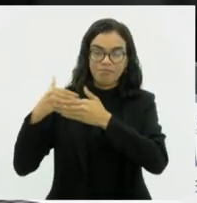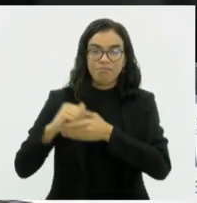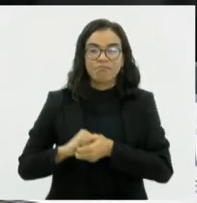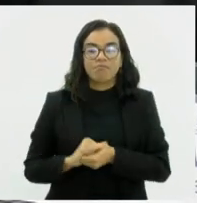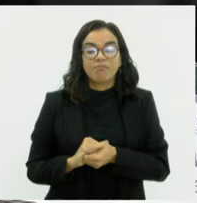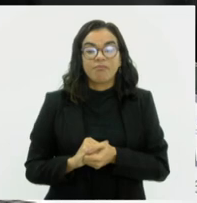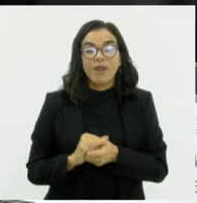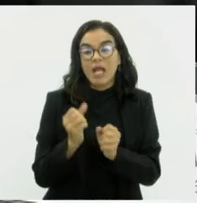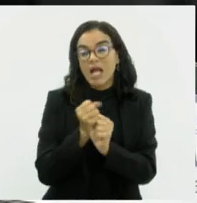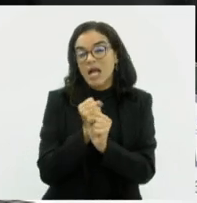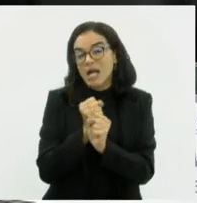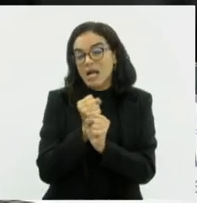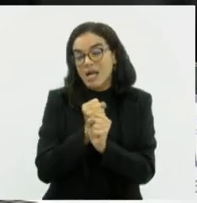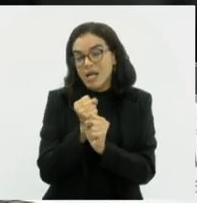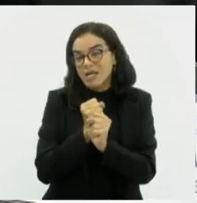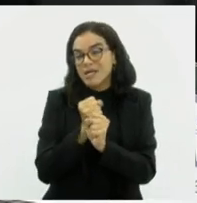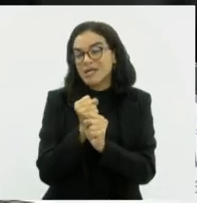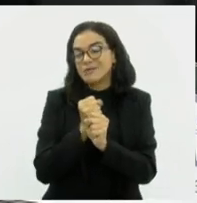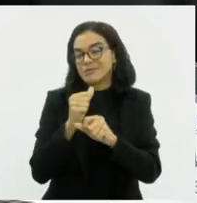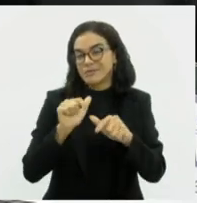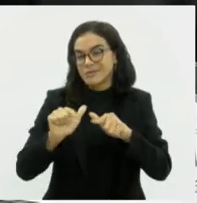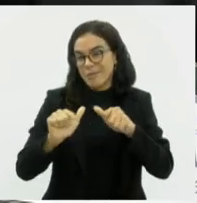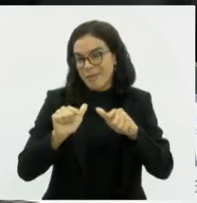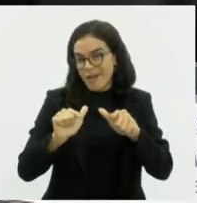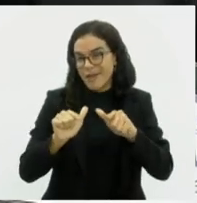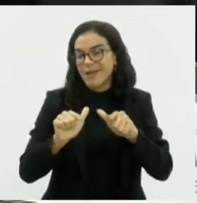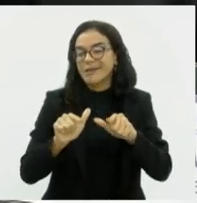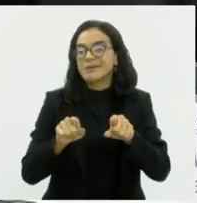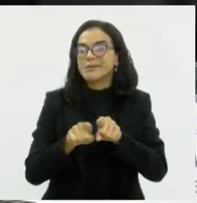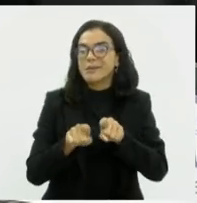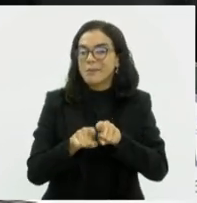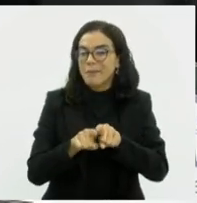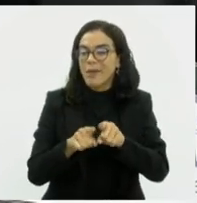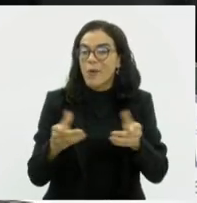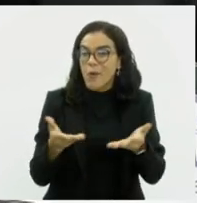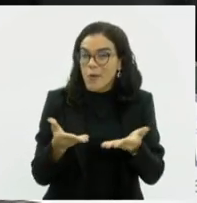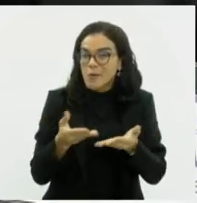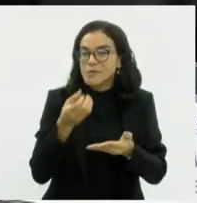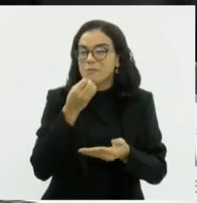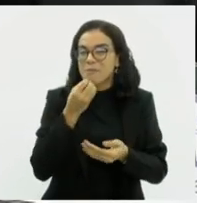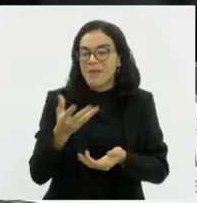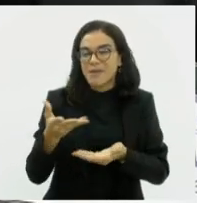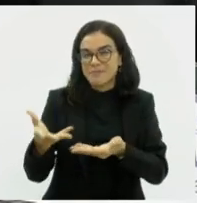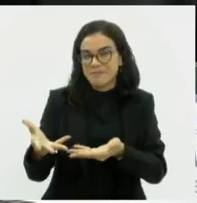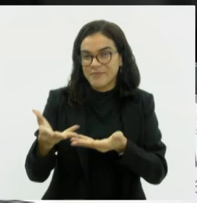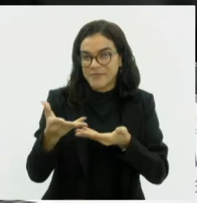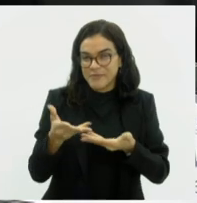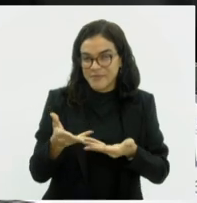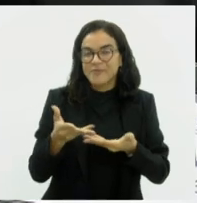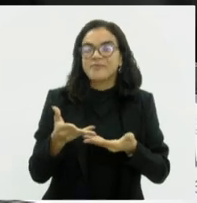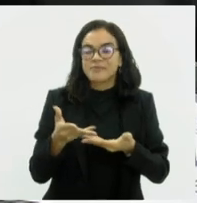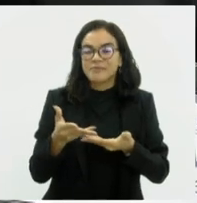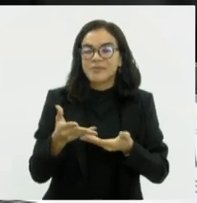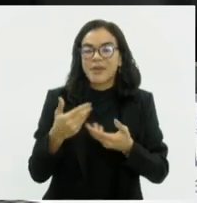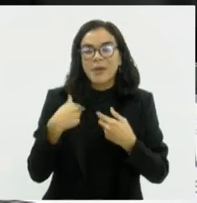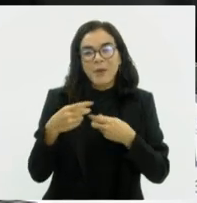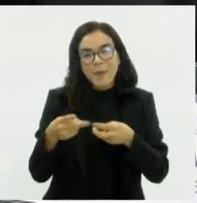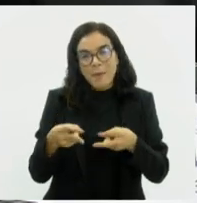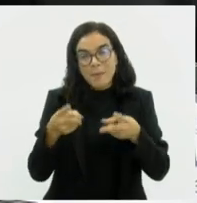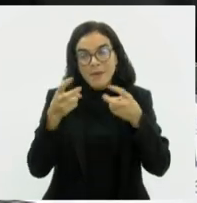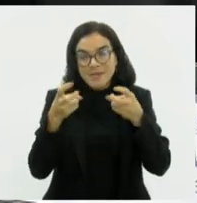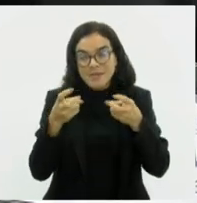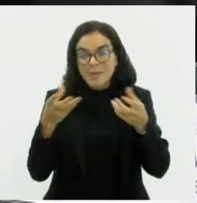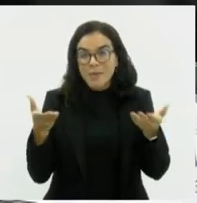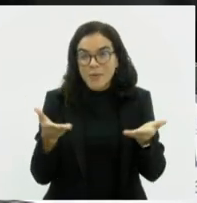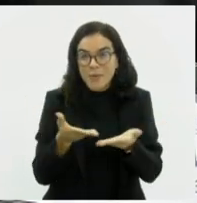pelos anos que fiquei aqui. Sou muito bem recebido aqui, não pelo tempo que fiquei. Eu percebo que hoje a minha